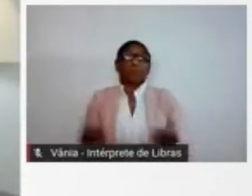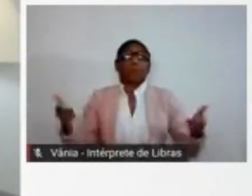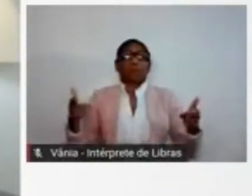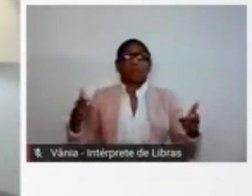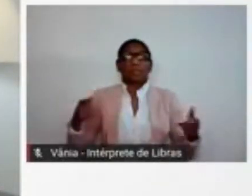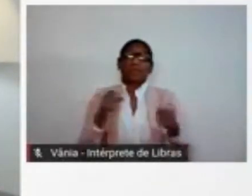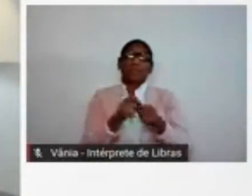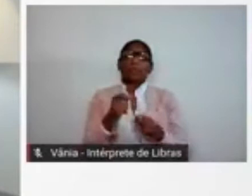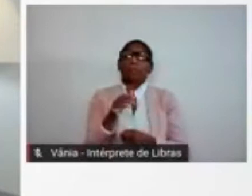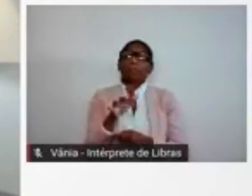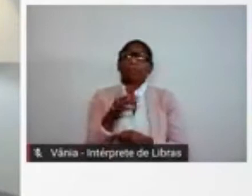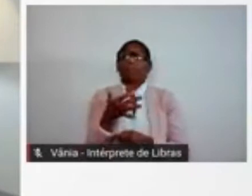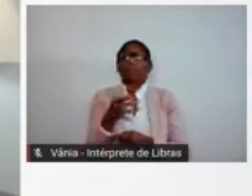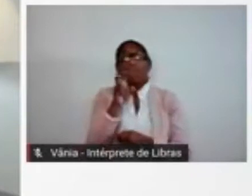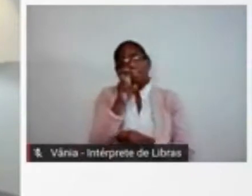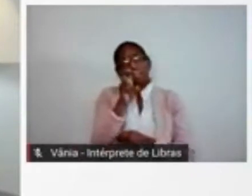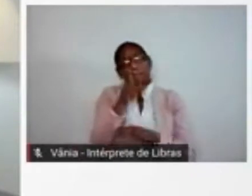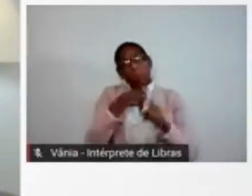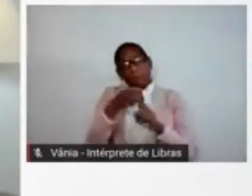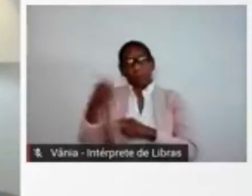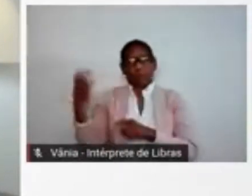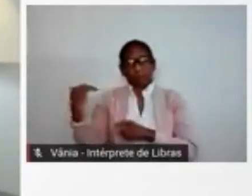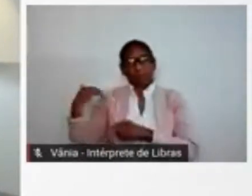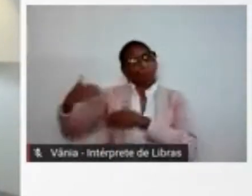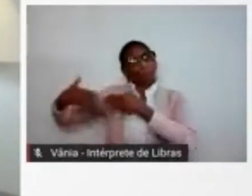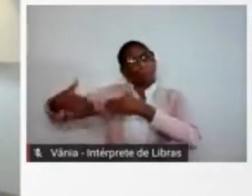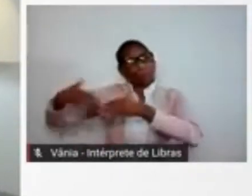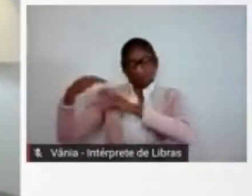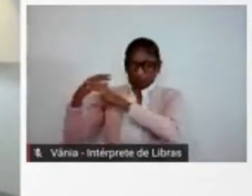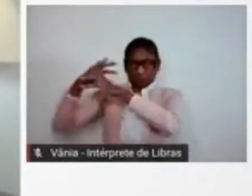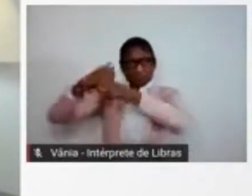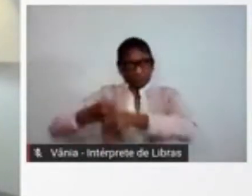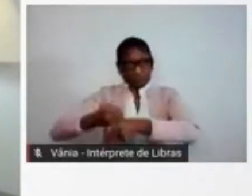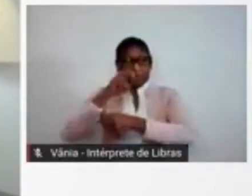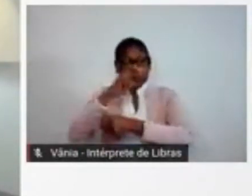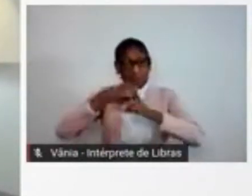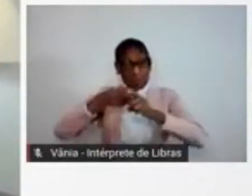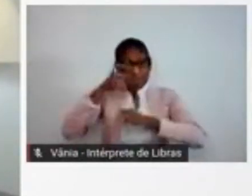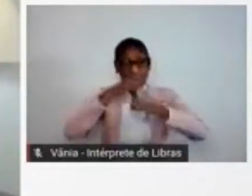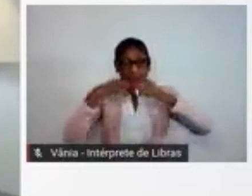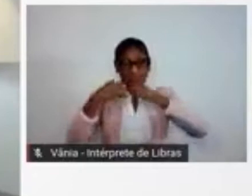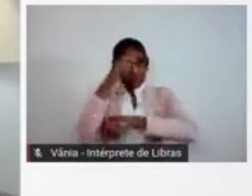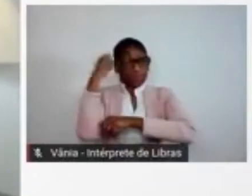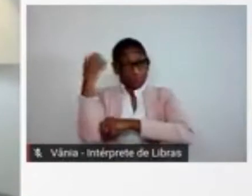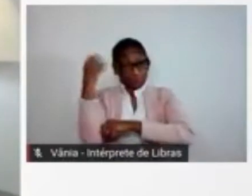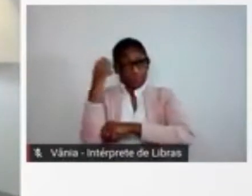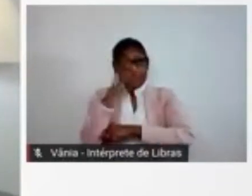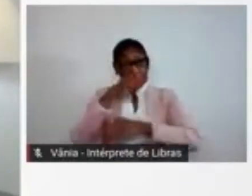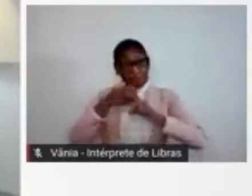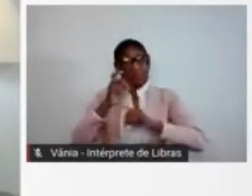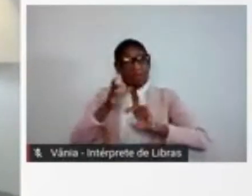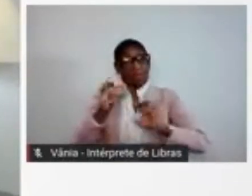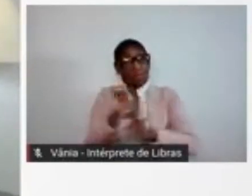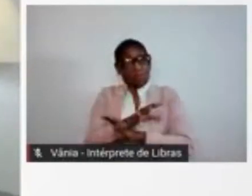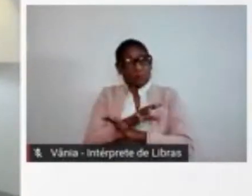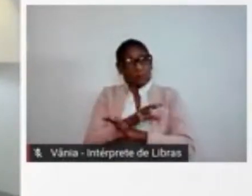em 5 meses, né, desde que nós temos o primeiro caso de coronavírus no Rio Grande do Sul, se vão 5 meses, nós fizemos